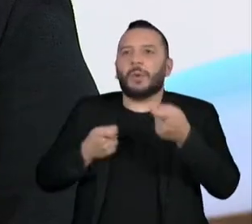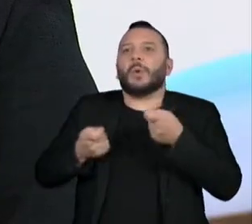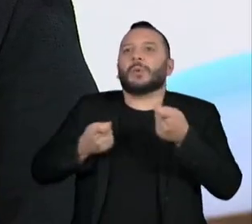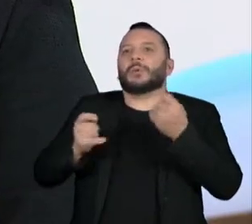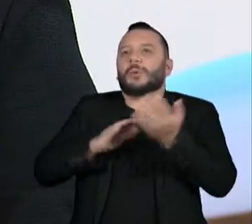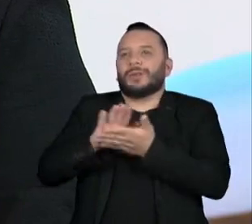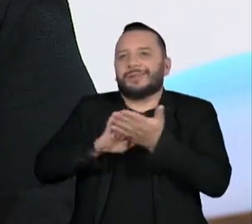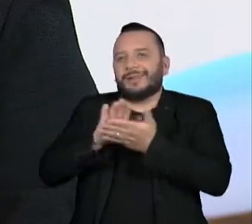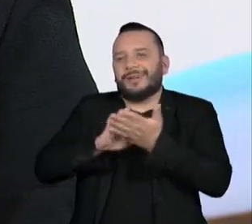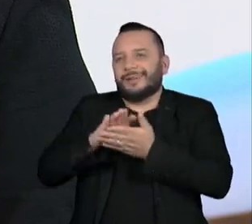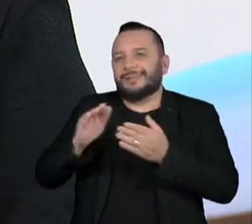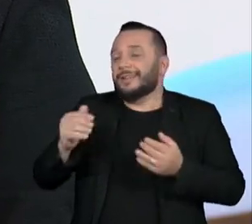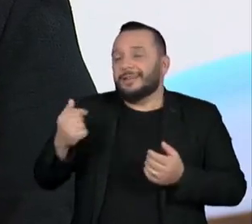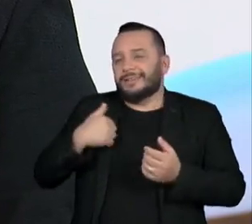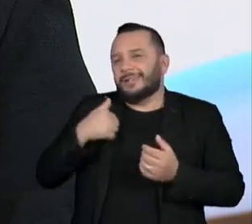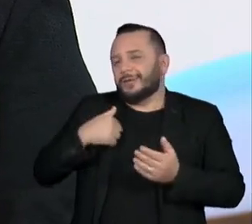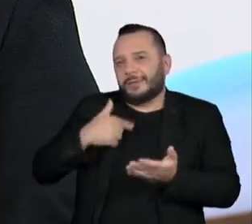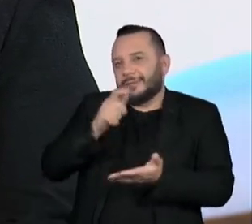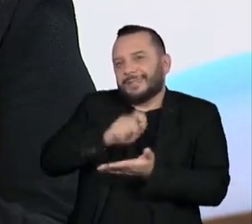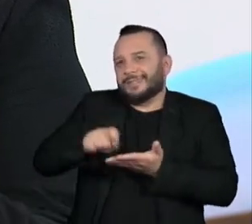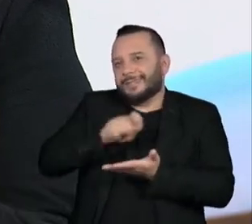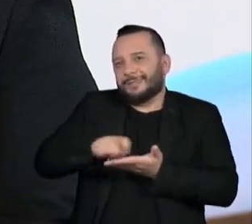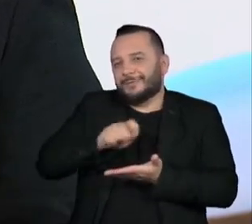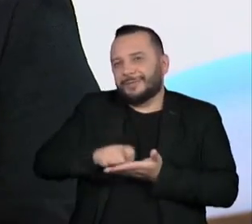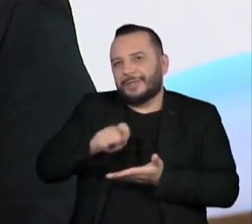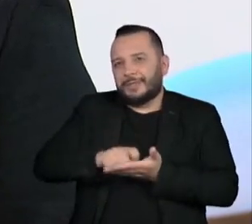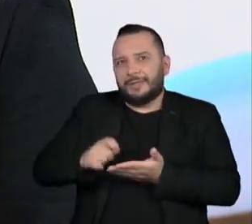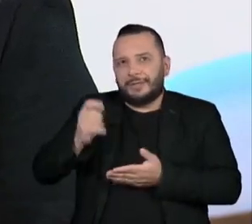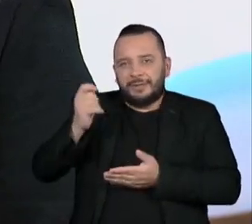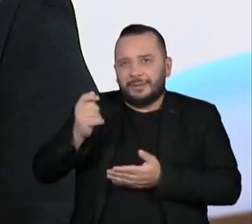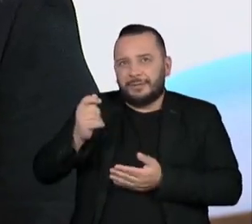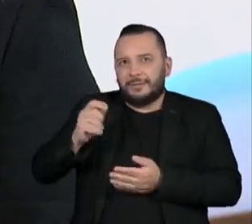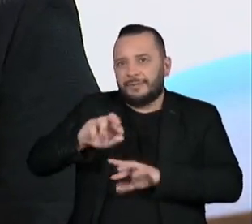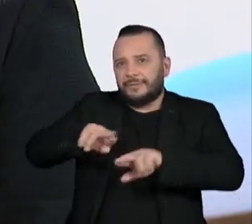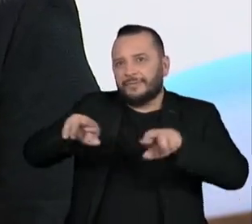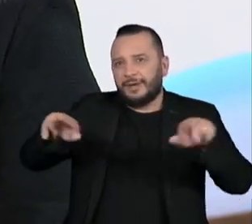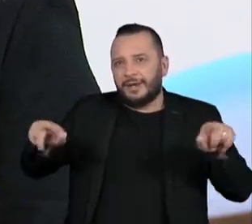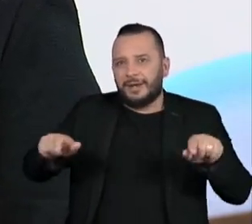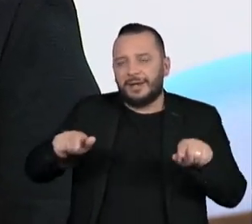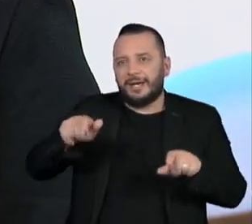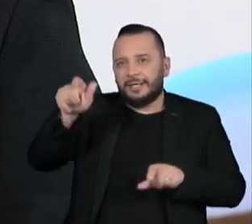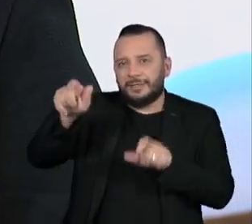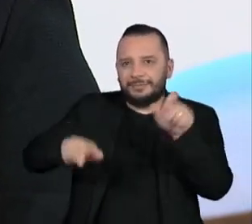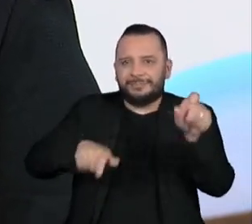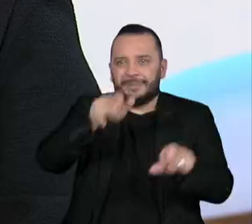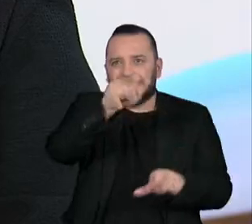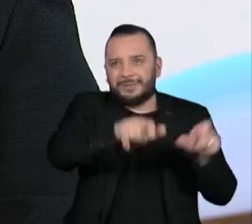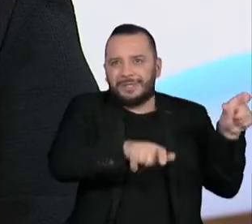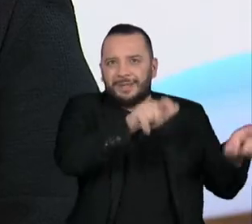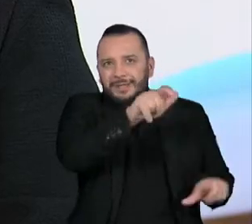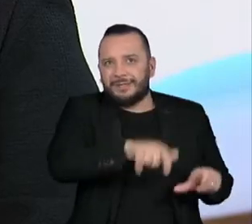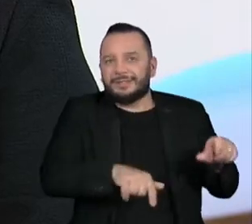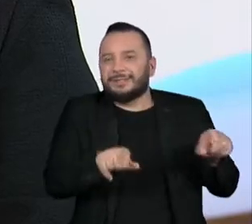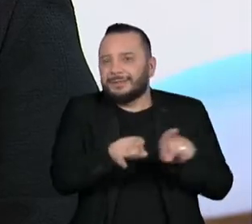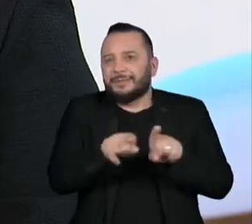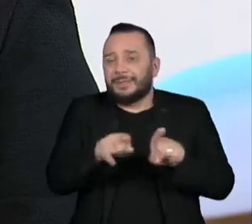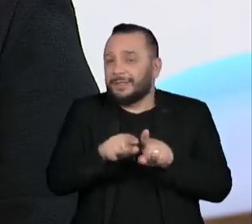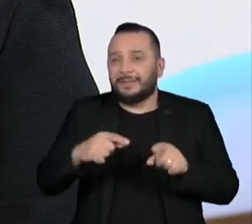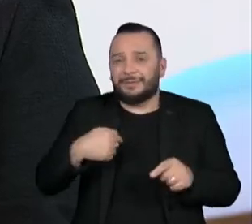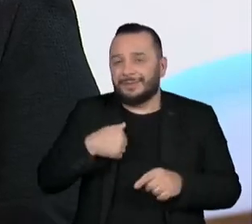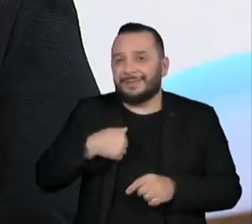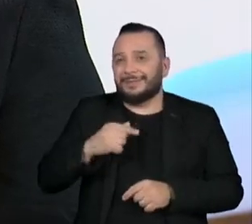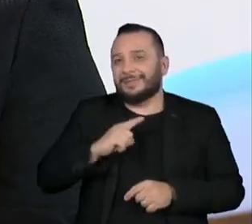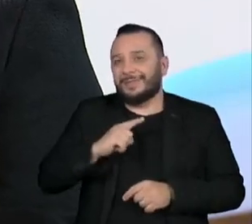eu quis escrever sobre várias figuras. Eu fico sempre escolhendo os meus heróis. Eu tenho muitos